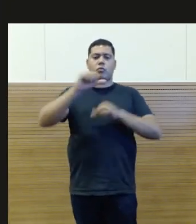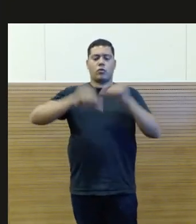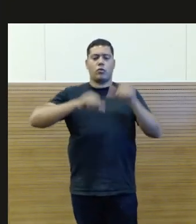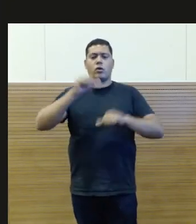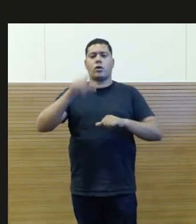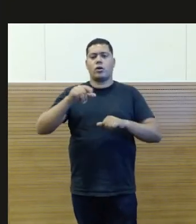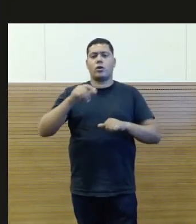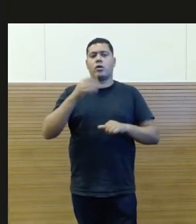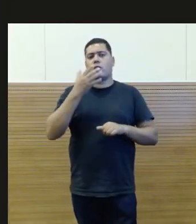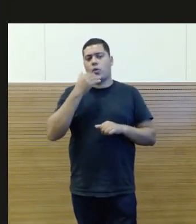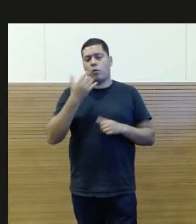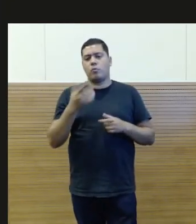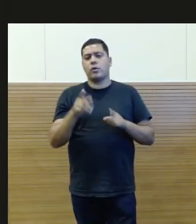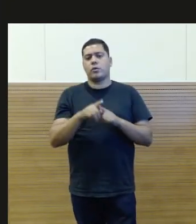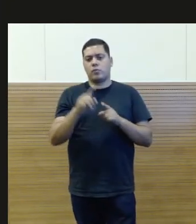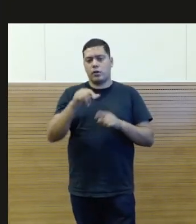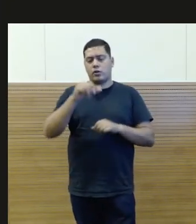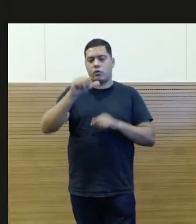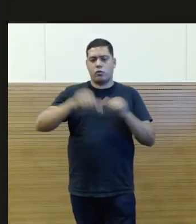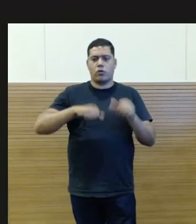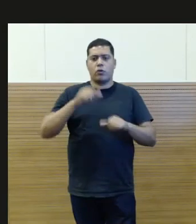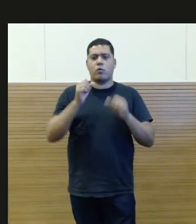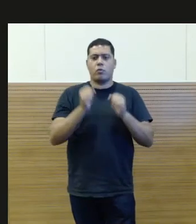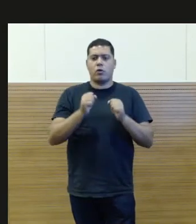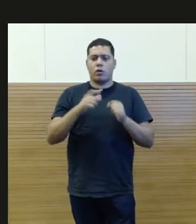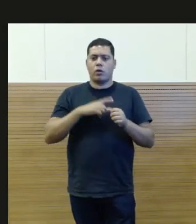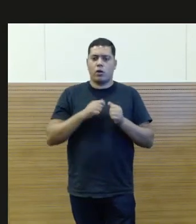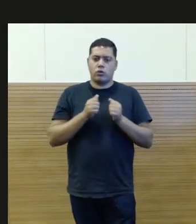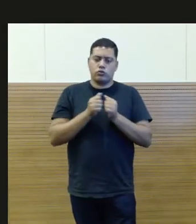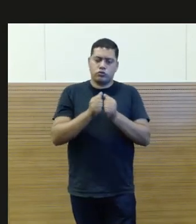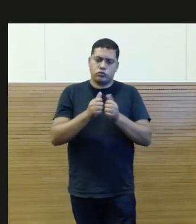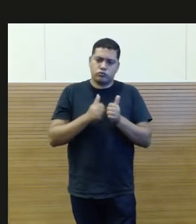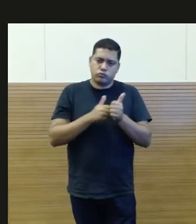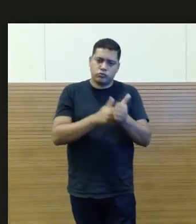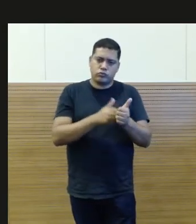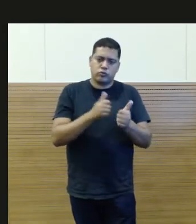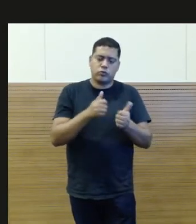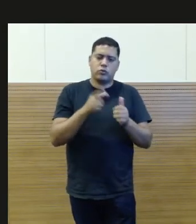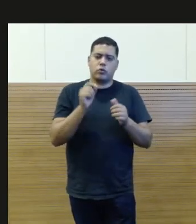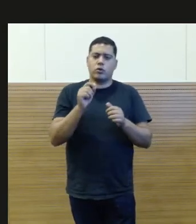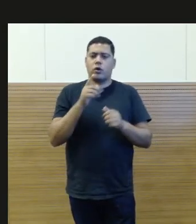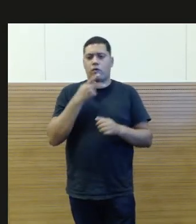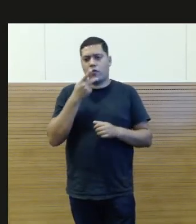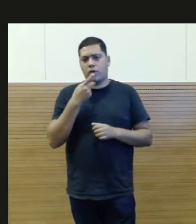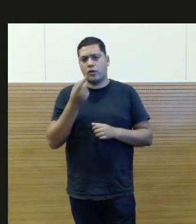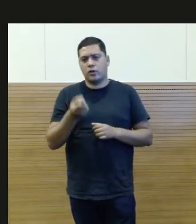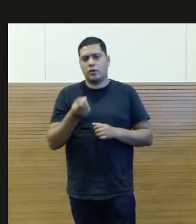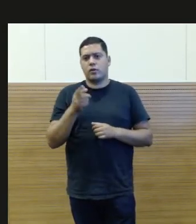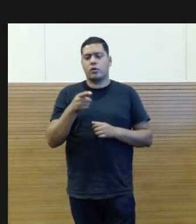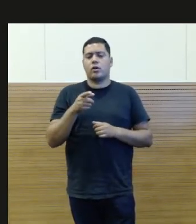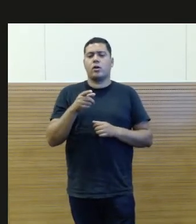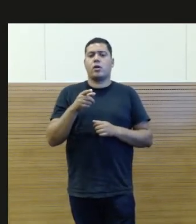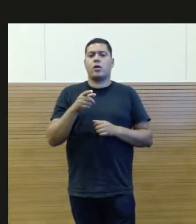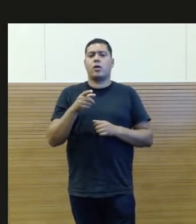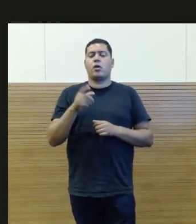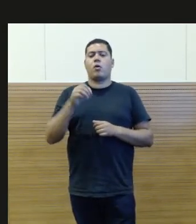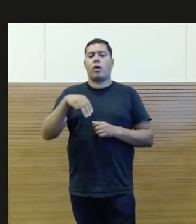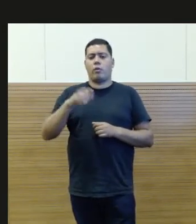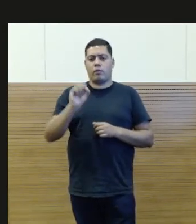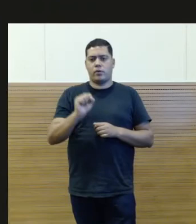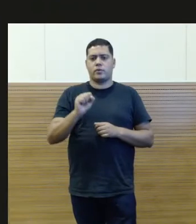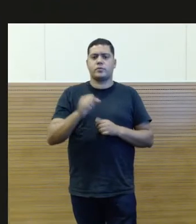dieta, e essas mudanças na dieta possam alinhar-se com as recomendações da Organização Mundial da